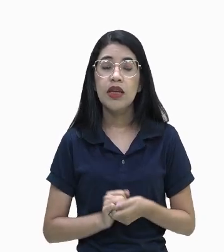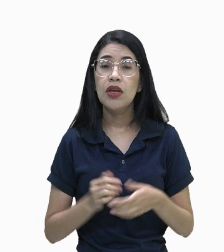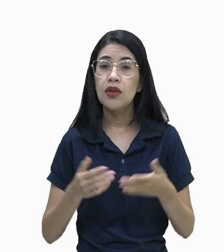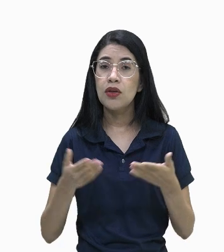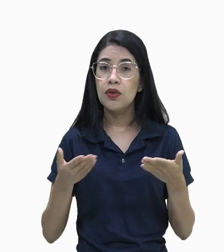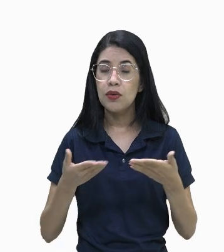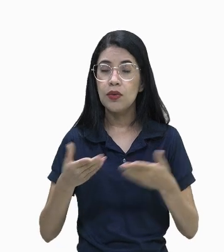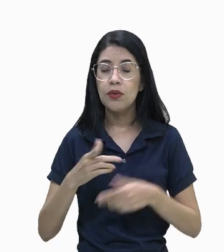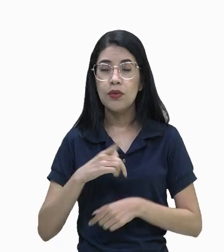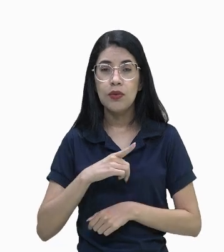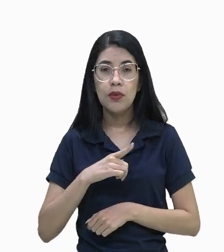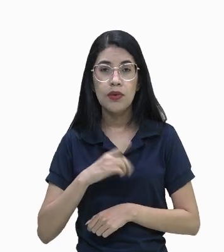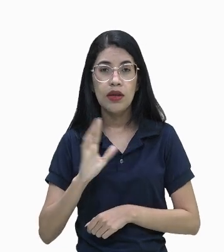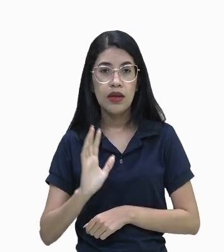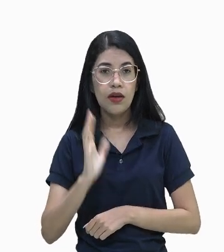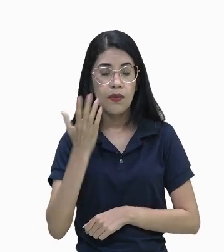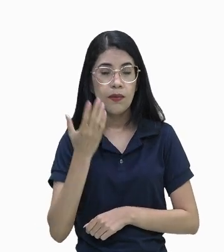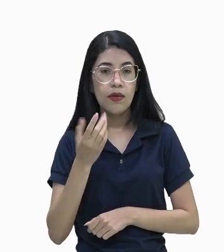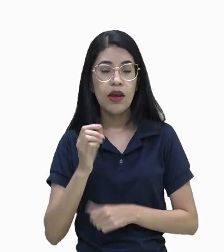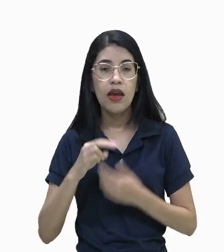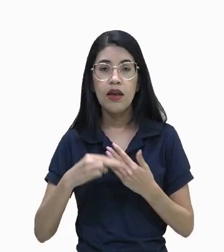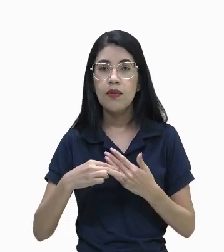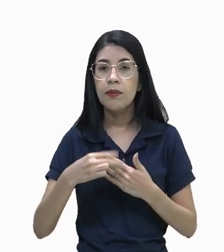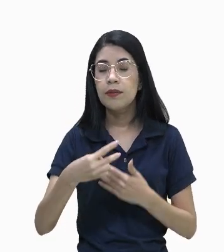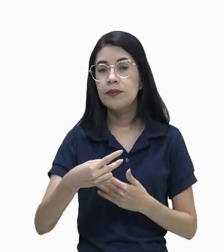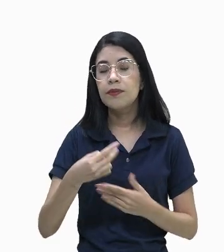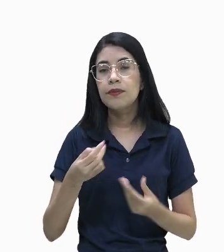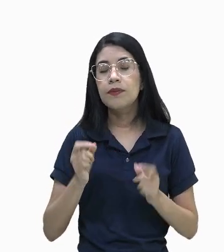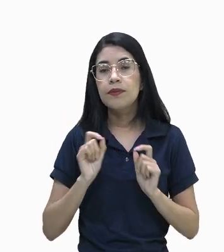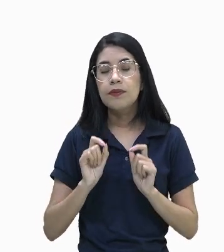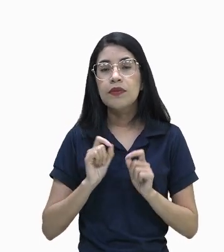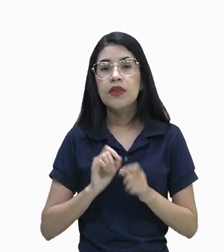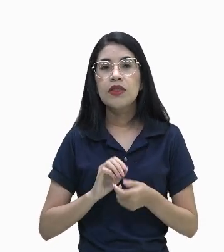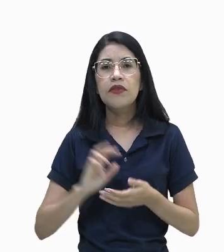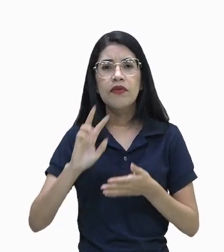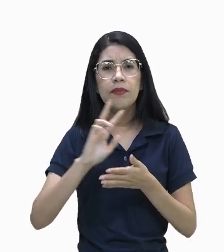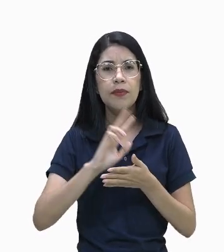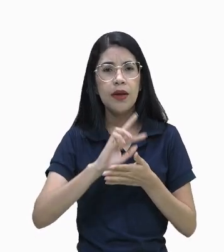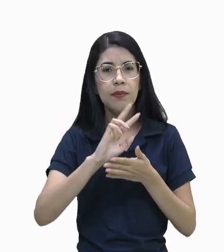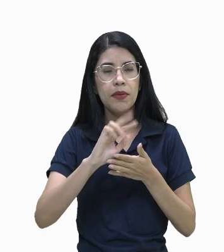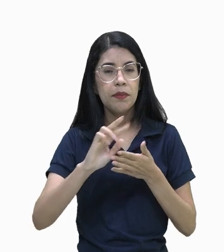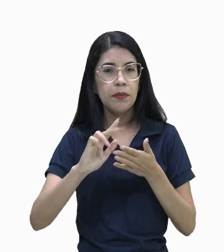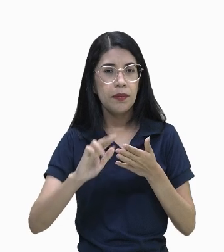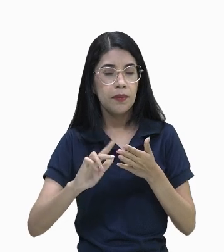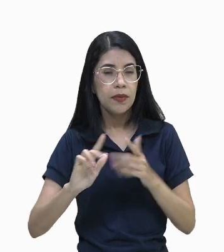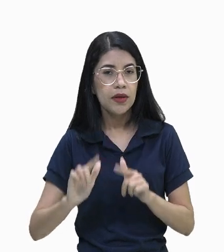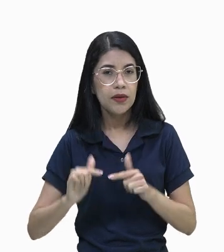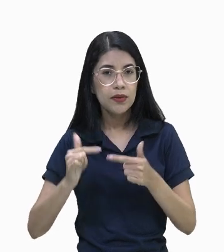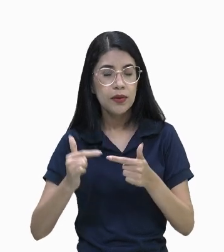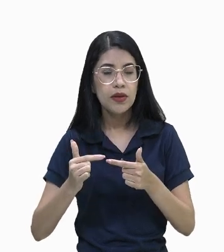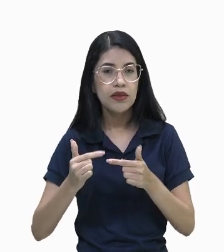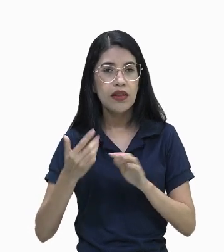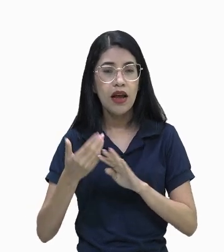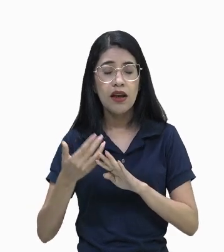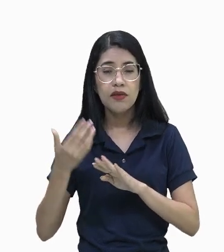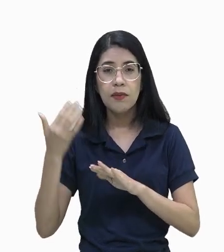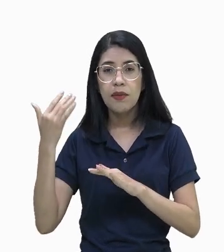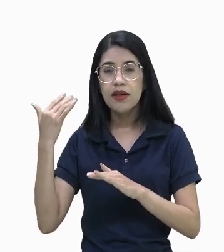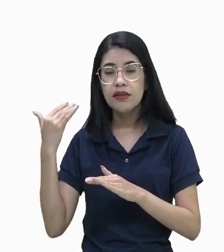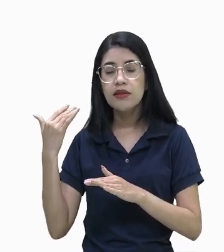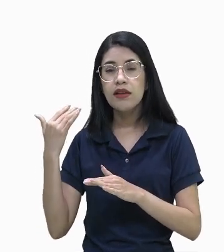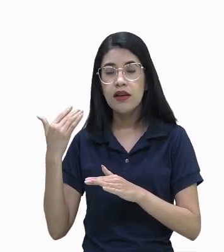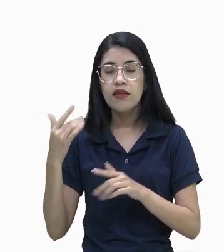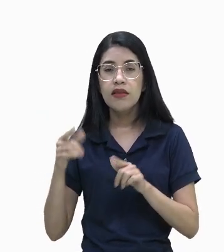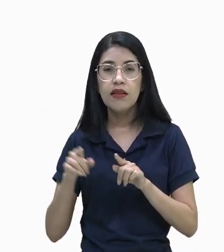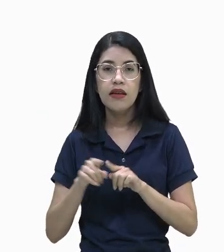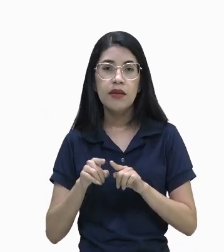atual, é consequência de uma série de ações que, de